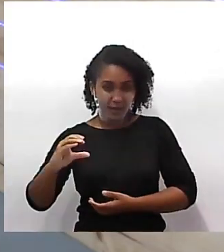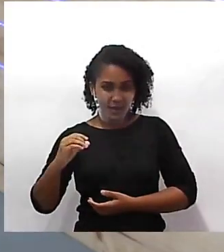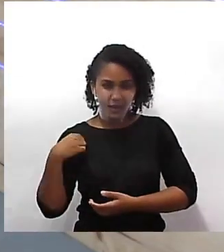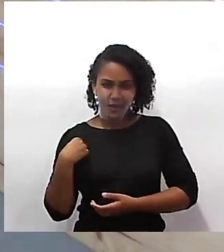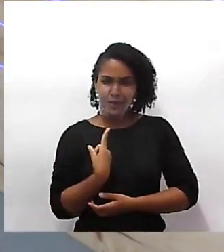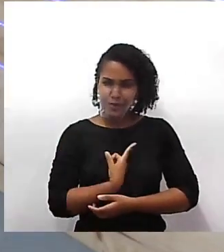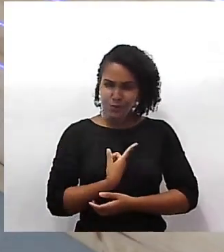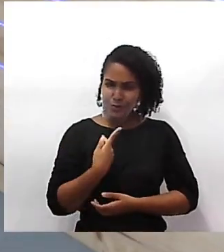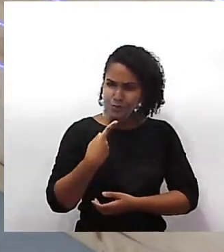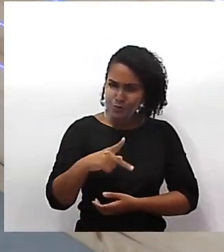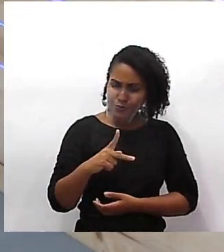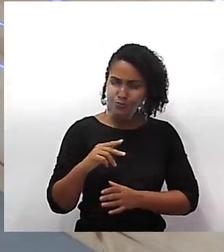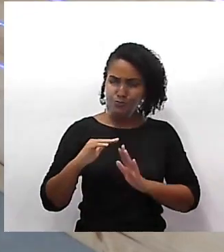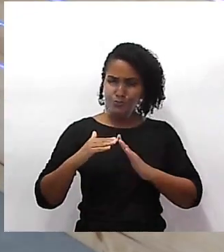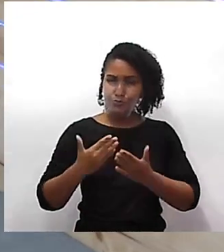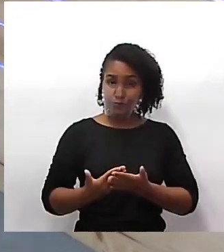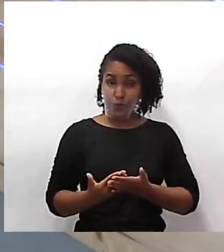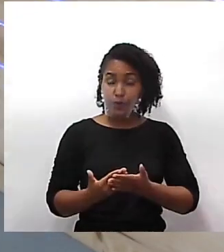nossa escola,